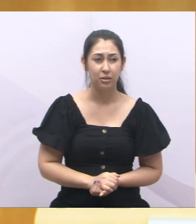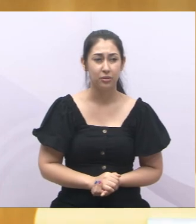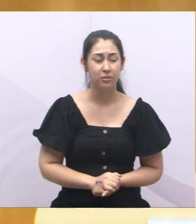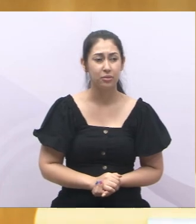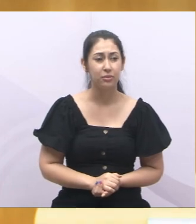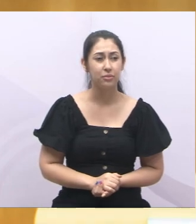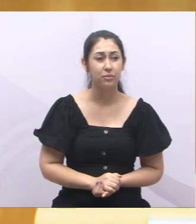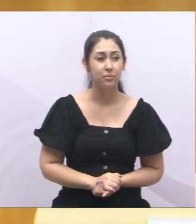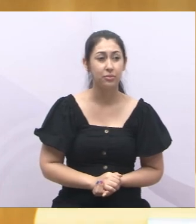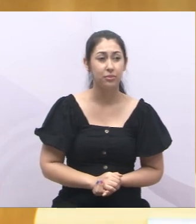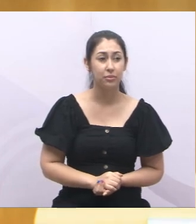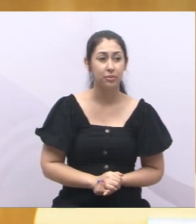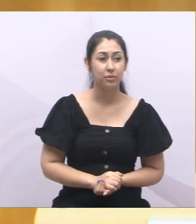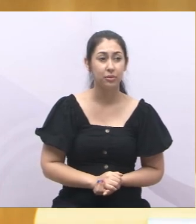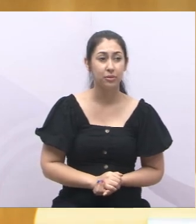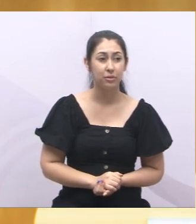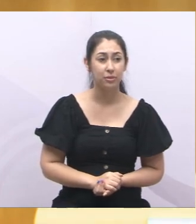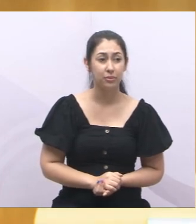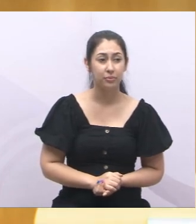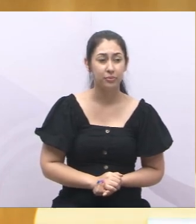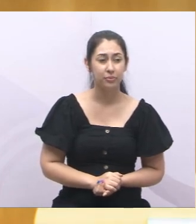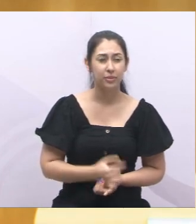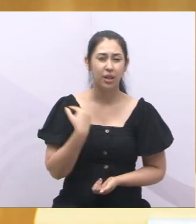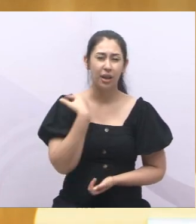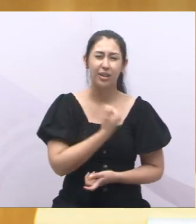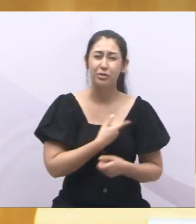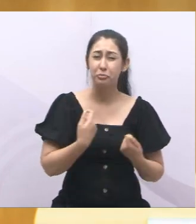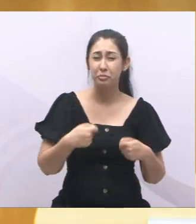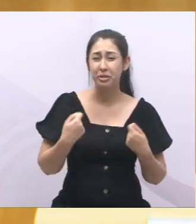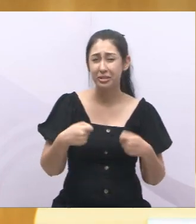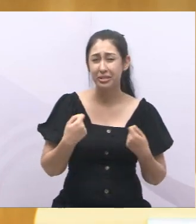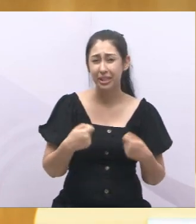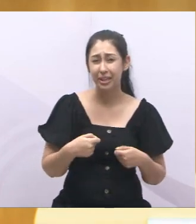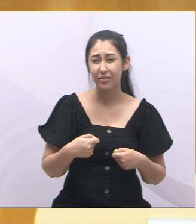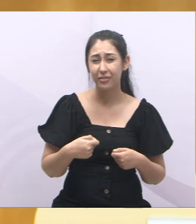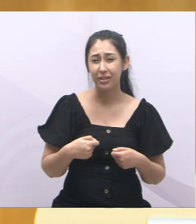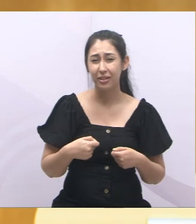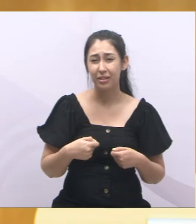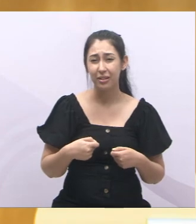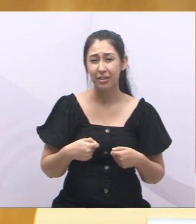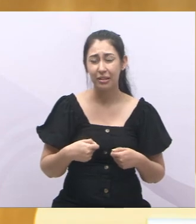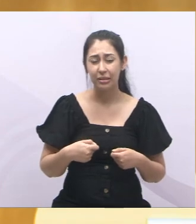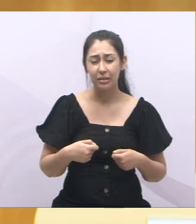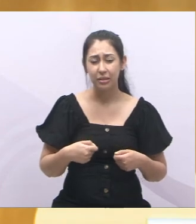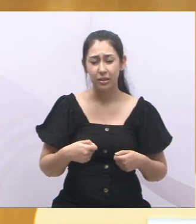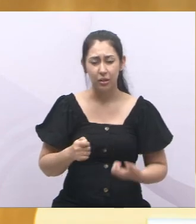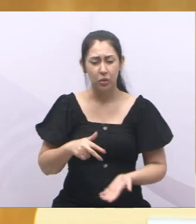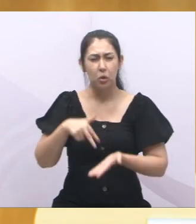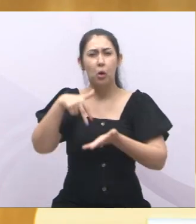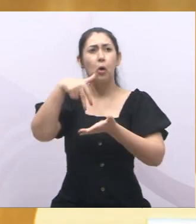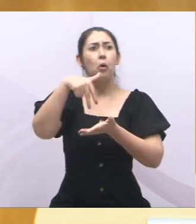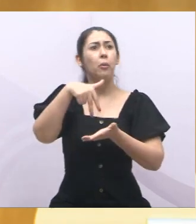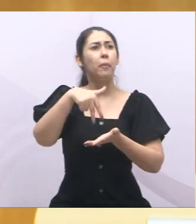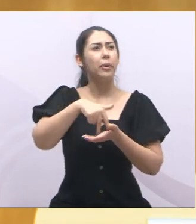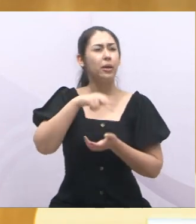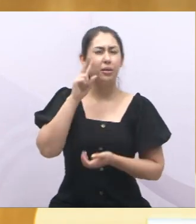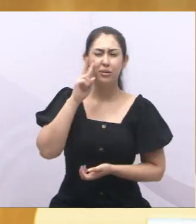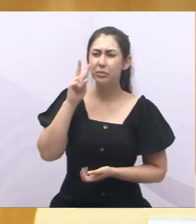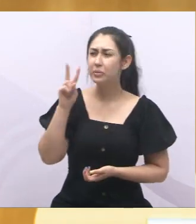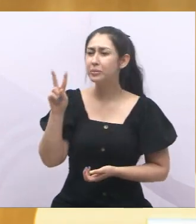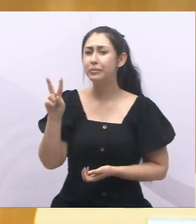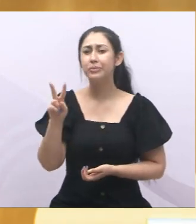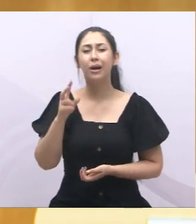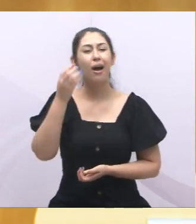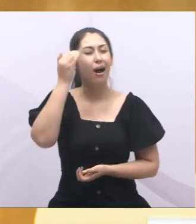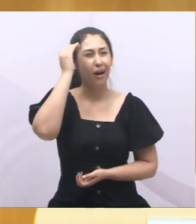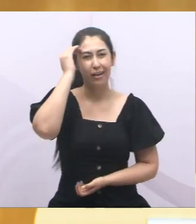Maritain, deveriam se elevar com mais frequência, pois ao se elevarem, eles se encontrariam. Quero